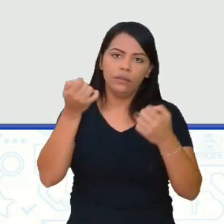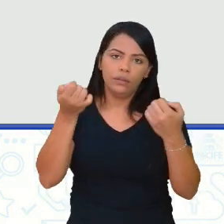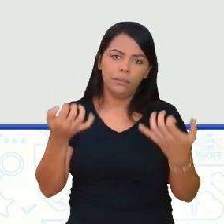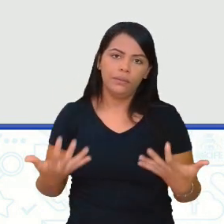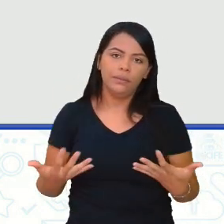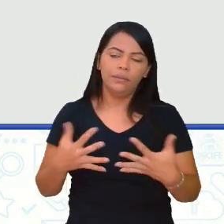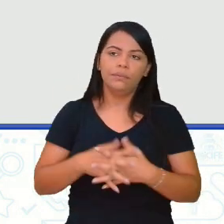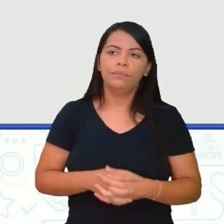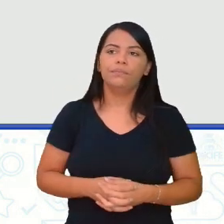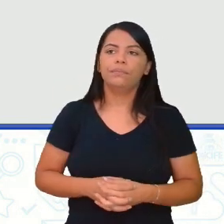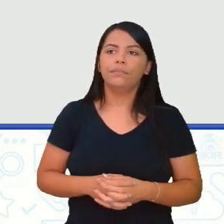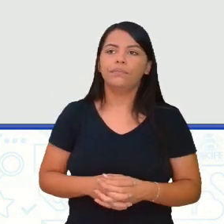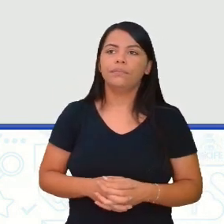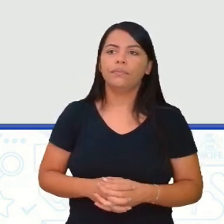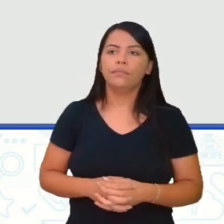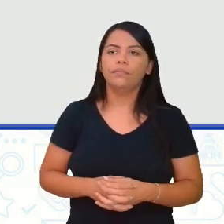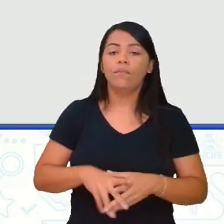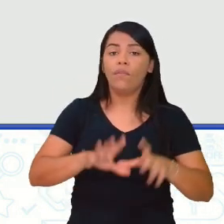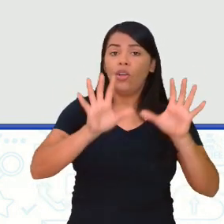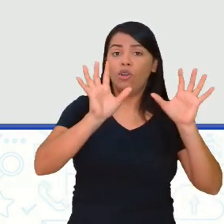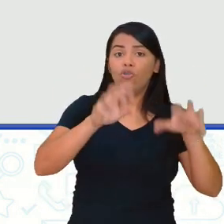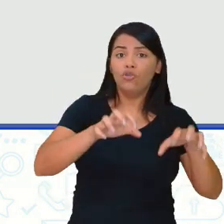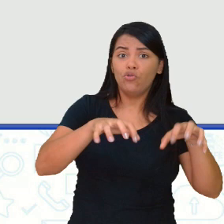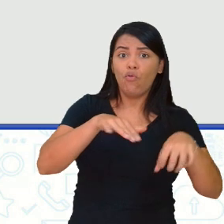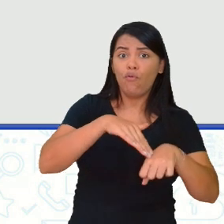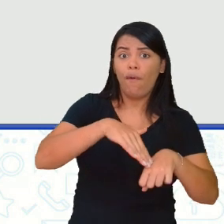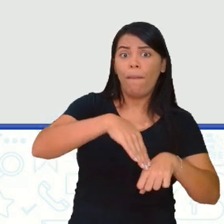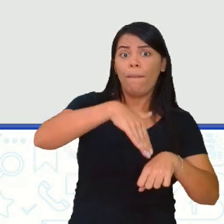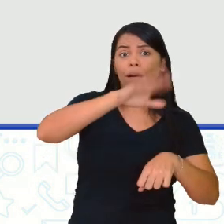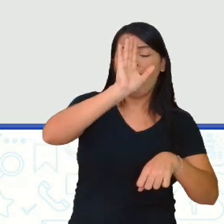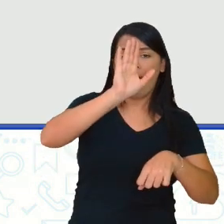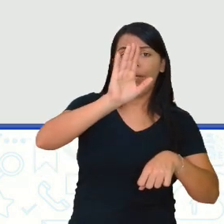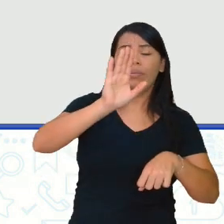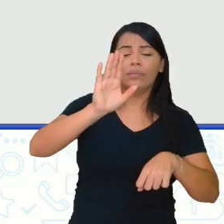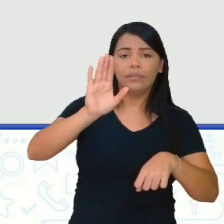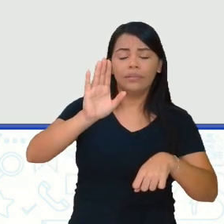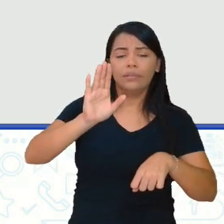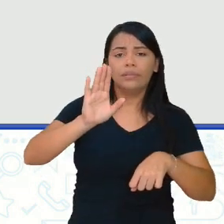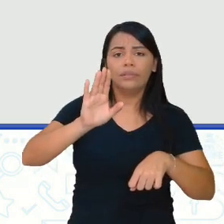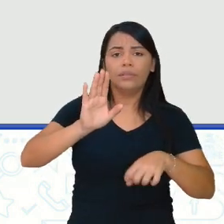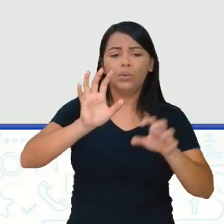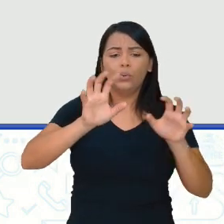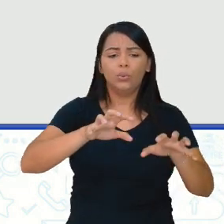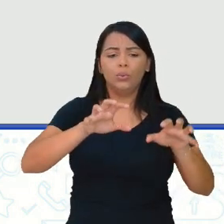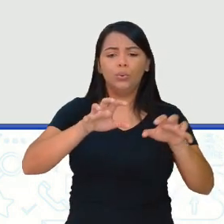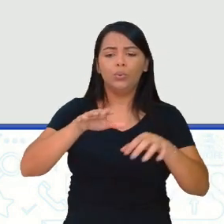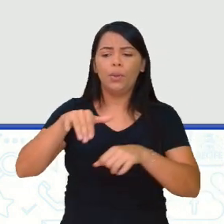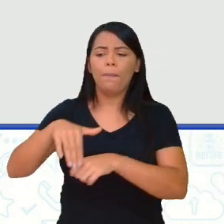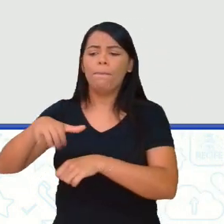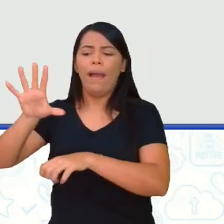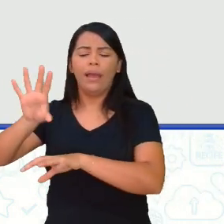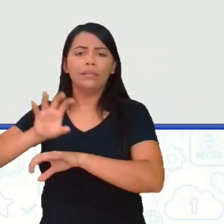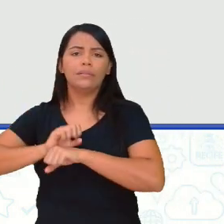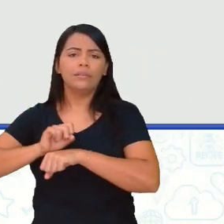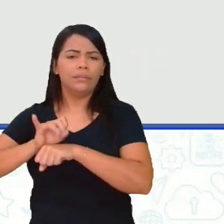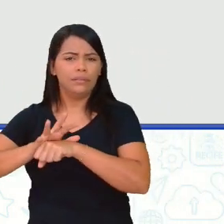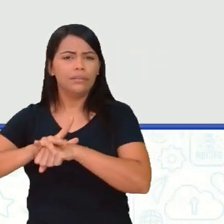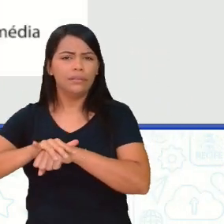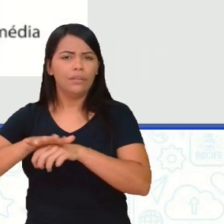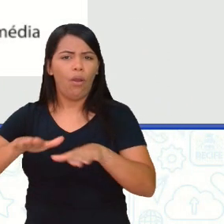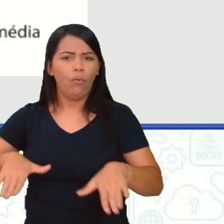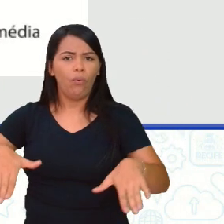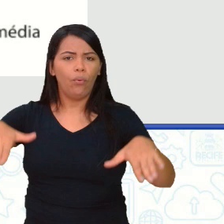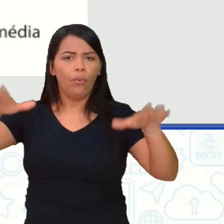aqui. Quanto maior a precipitação, então, se eu aumento a precipitação, maior o número de casos. Eu aumento o número